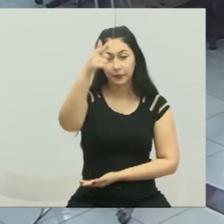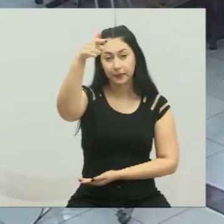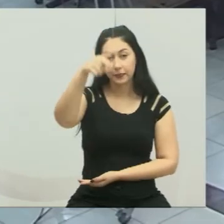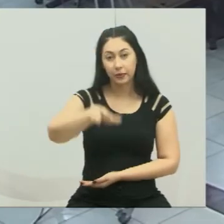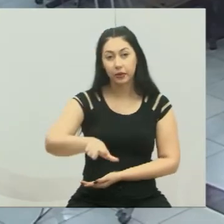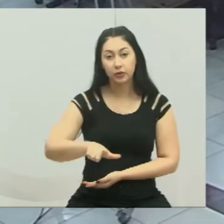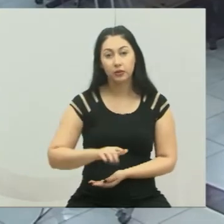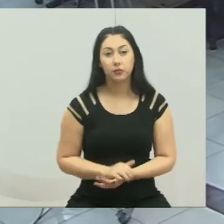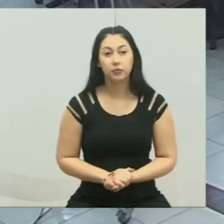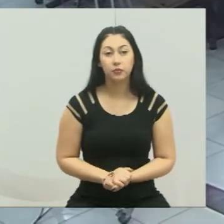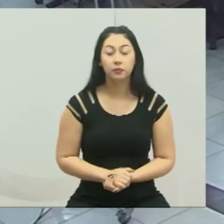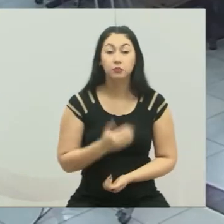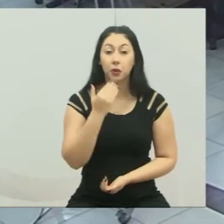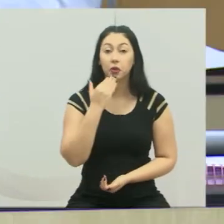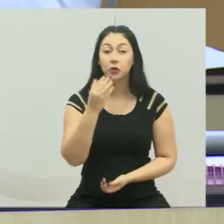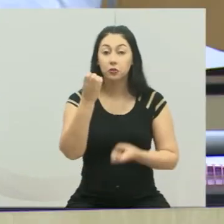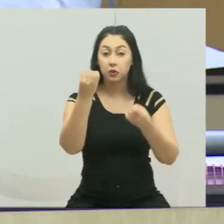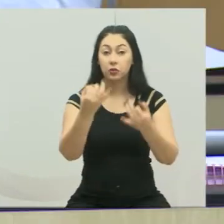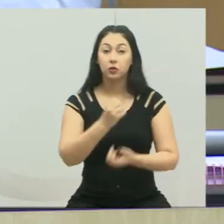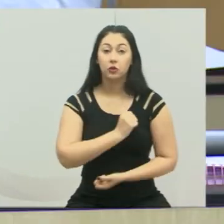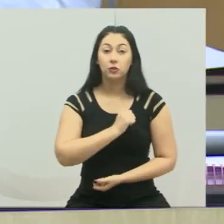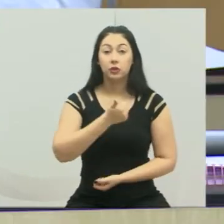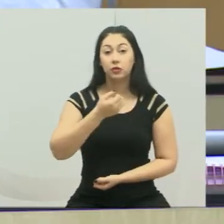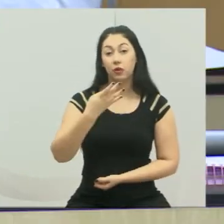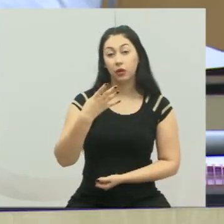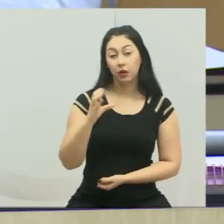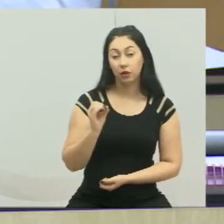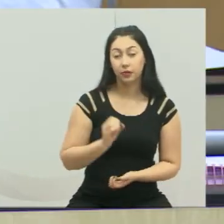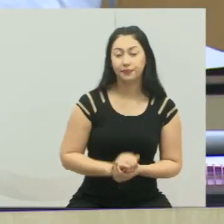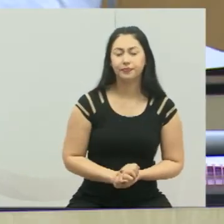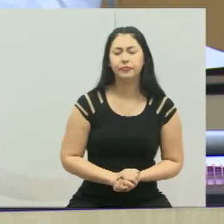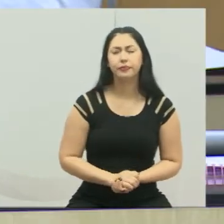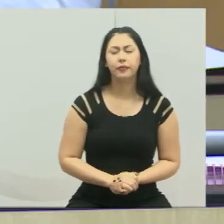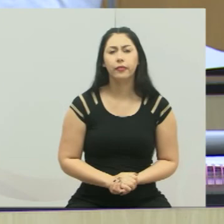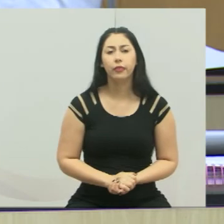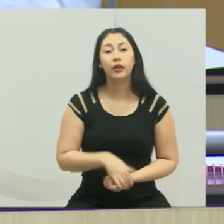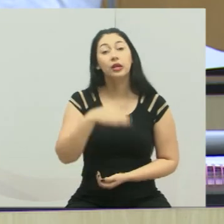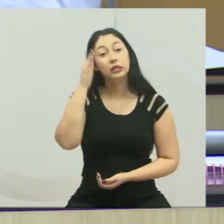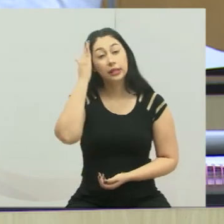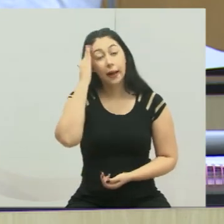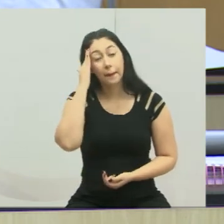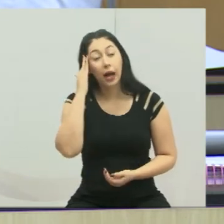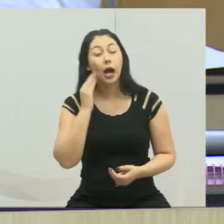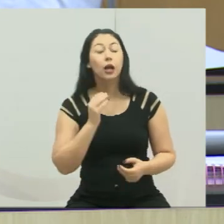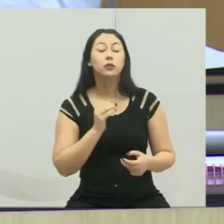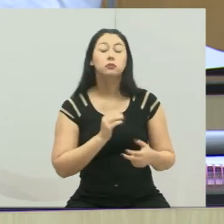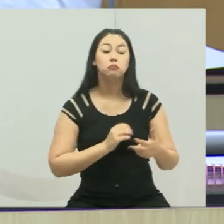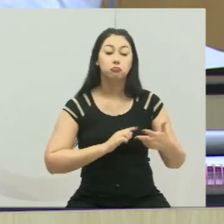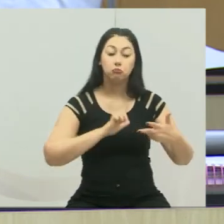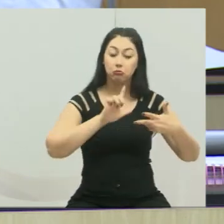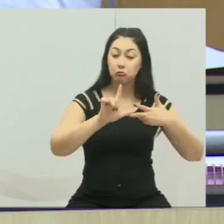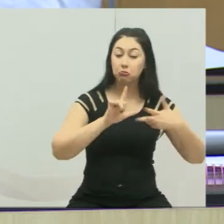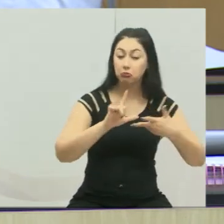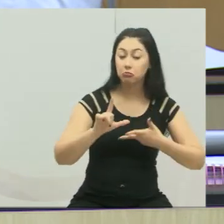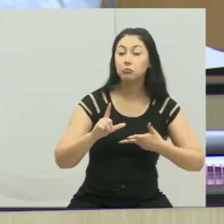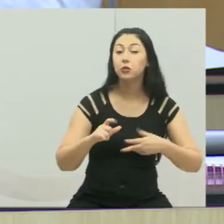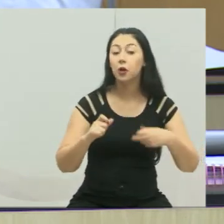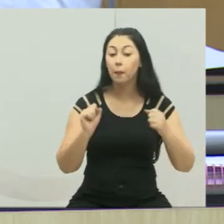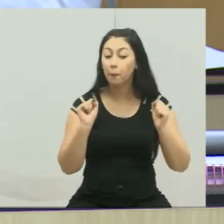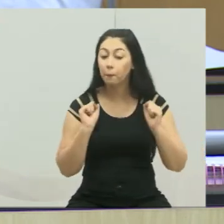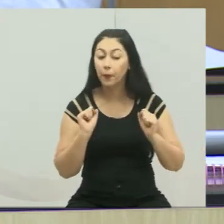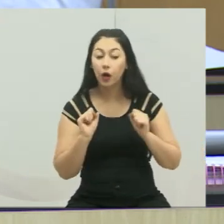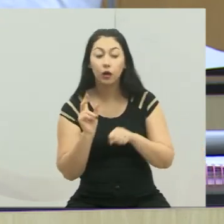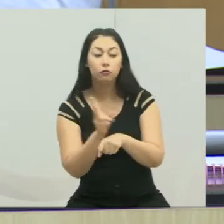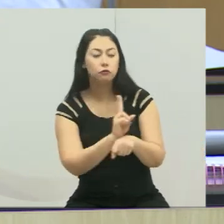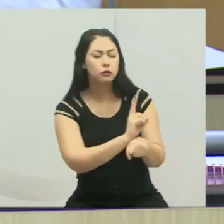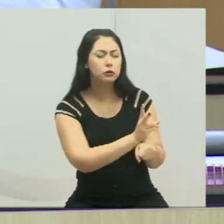pedido de informações. Pedido de informação 140. Considerando a prerrogativa do Poder Legislativo em fiscalizar atos, ações,